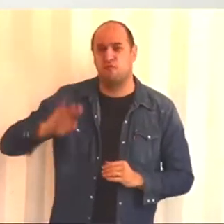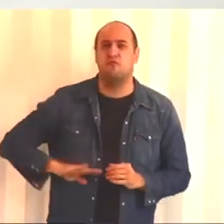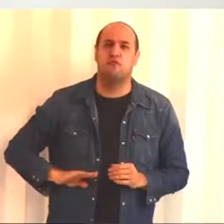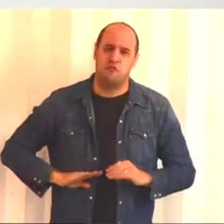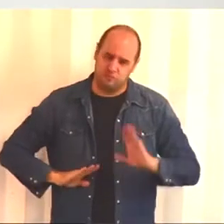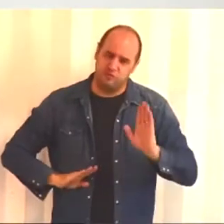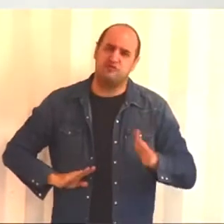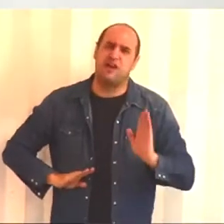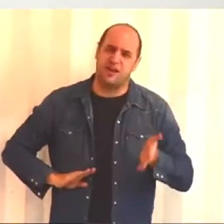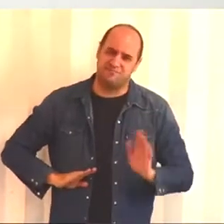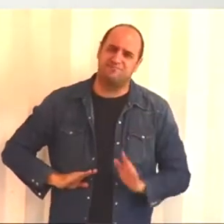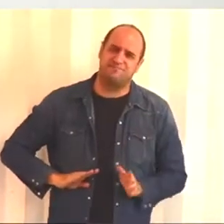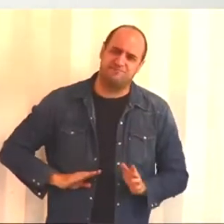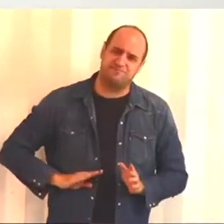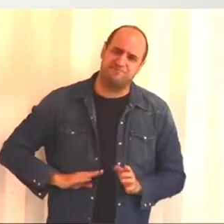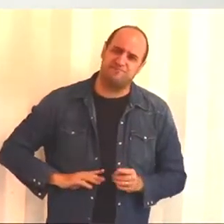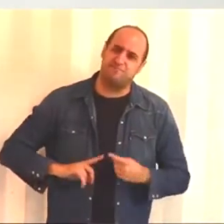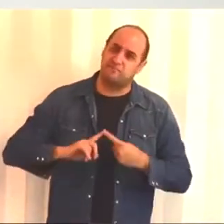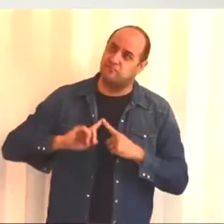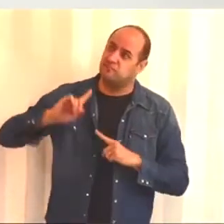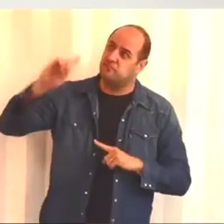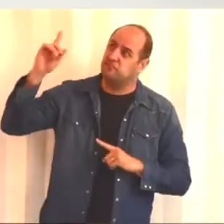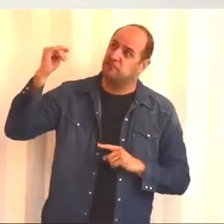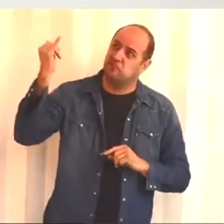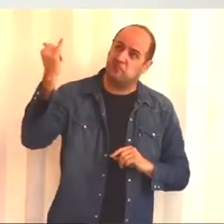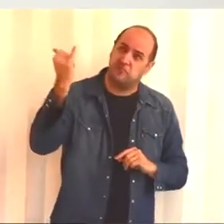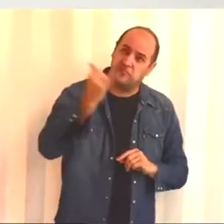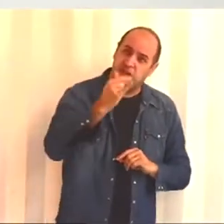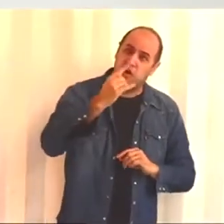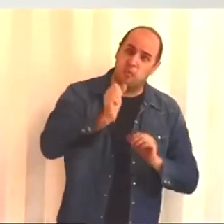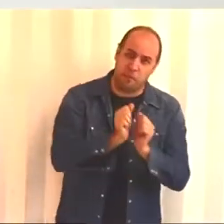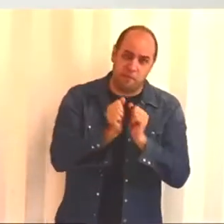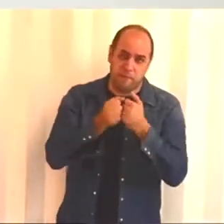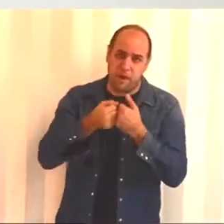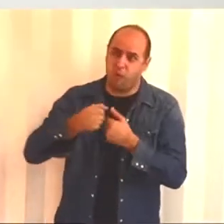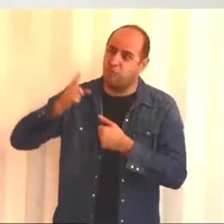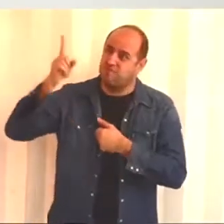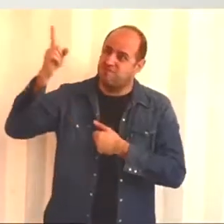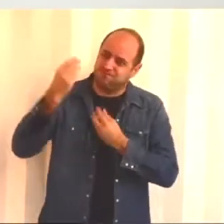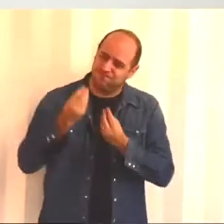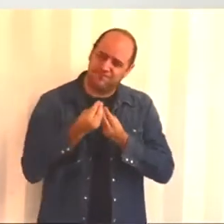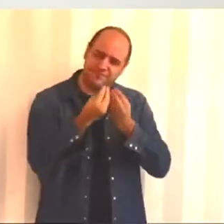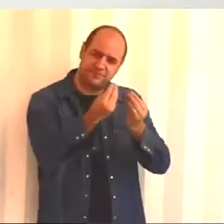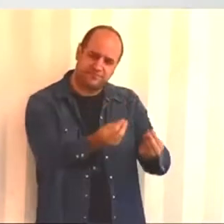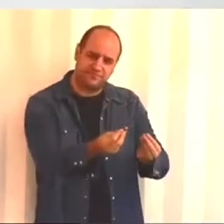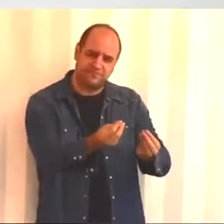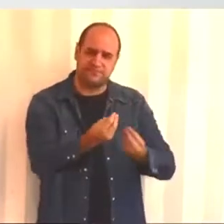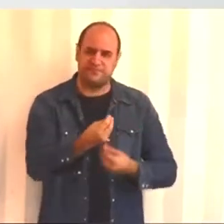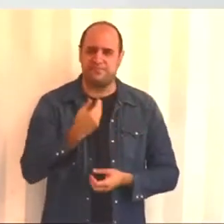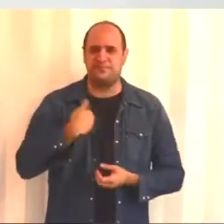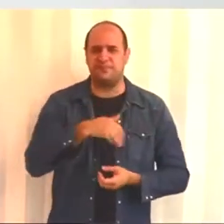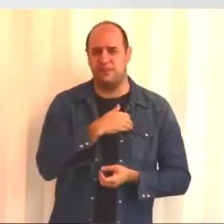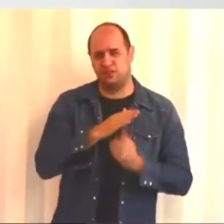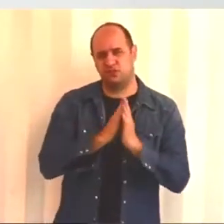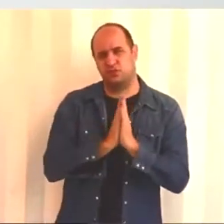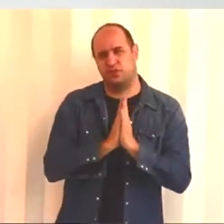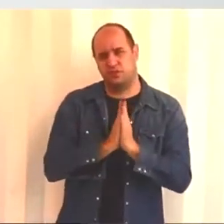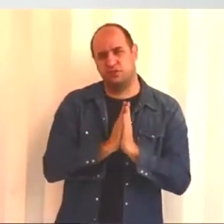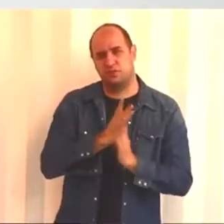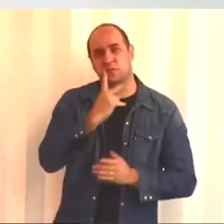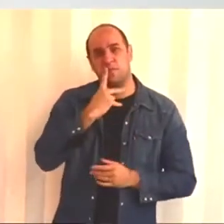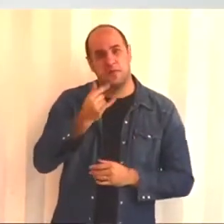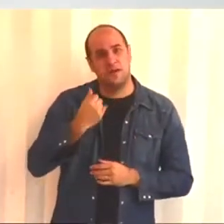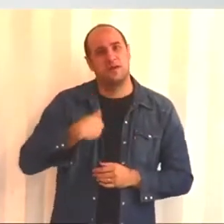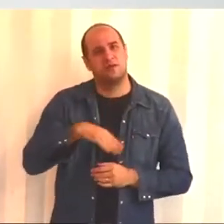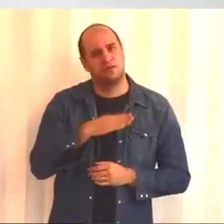Mas Deus está dizendo aqui para nós que é Ele quem dá o pão, Ele é que nos sustenta. A gente ora o Pai Nosso, mas muitas vezes não prestamos atenção. O